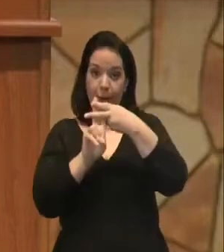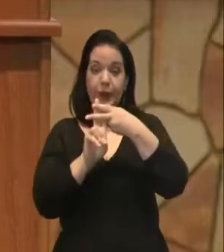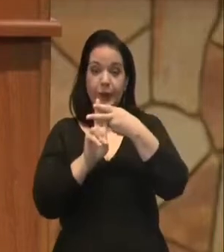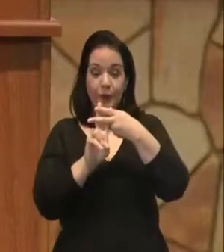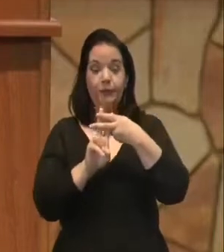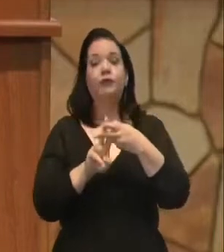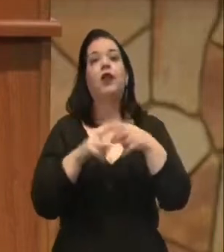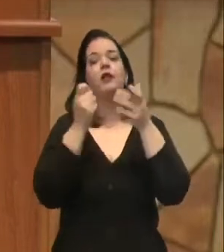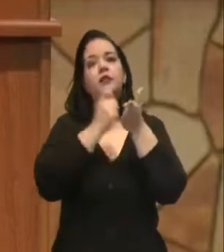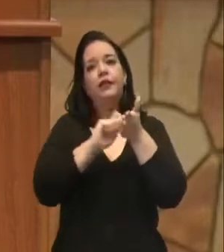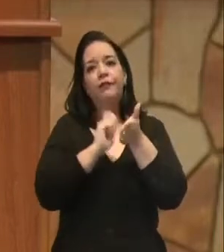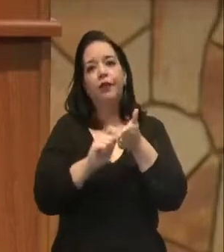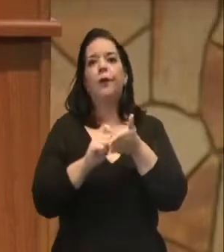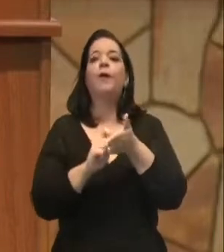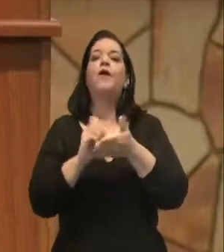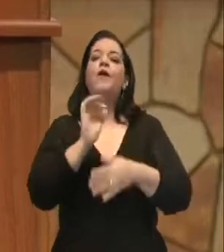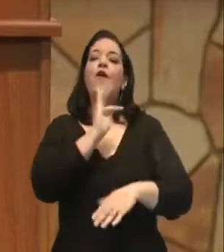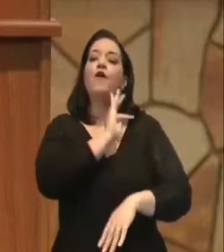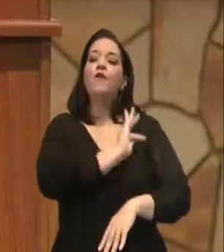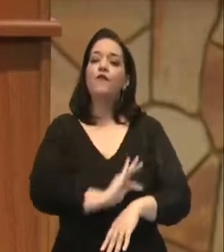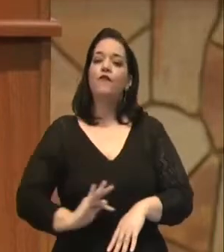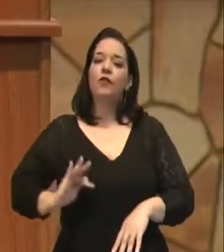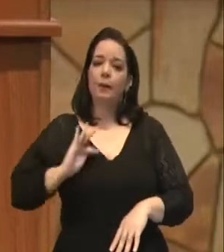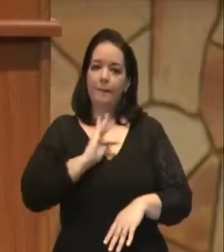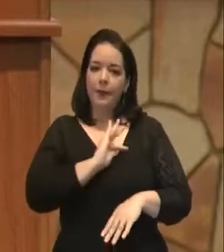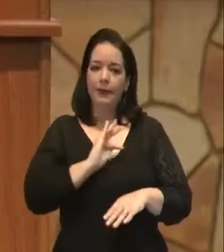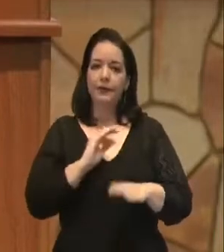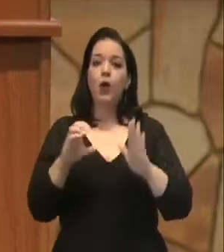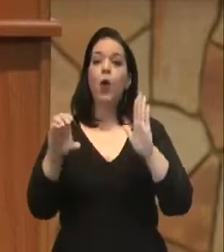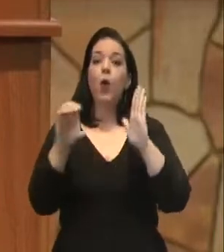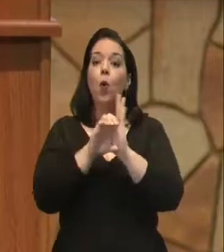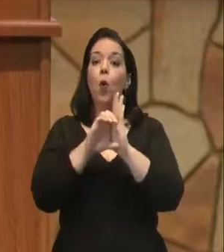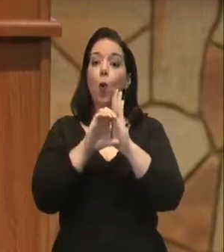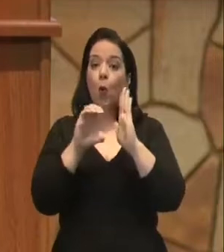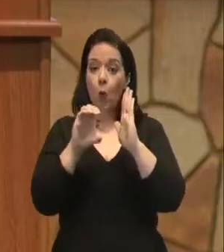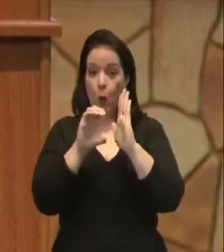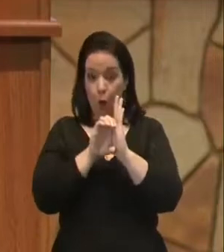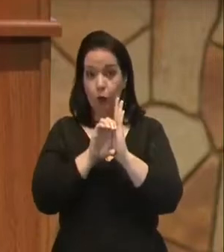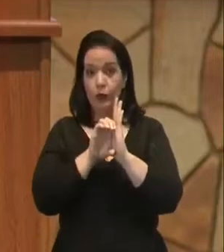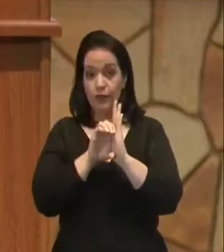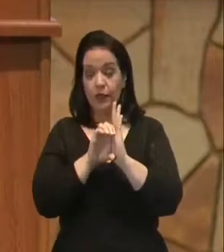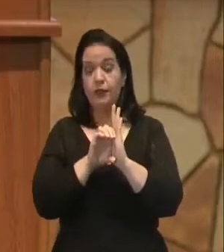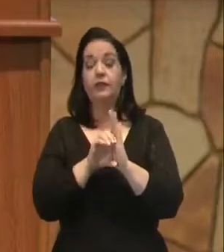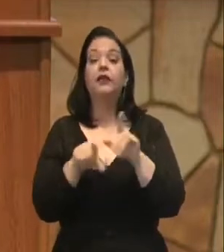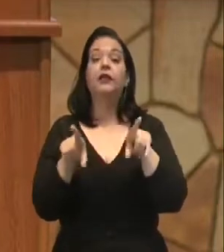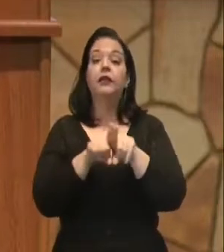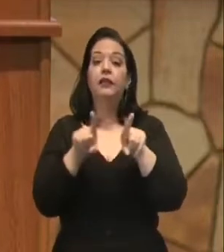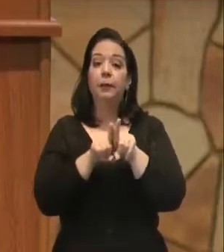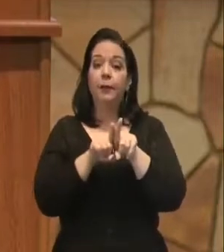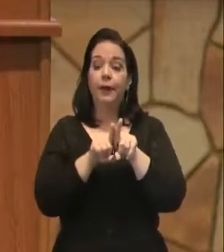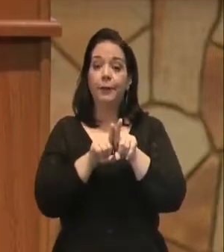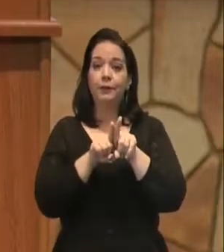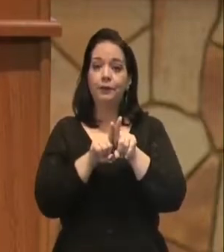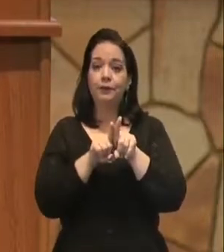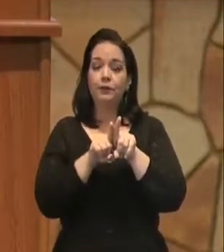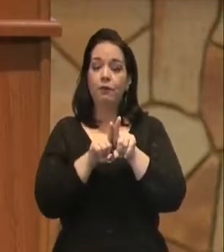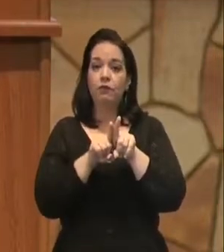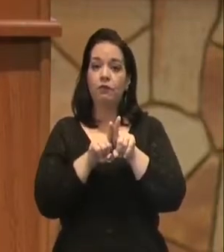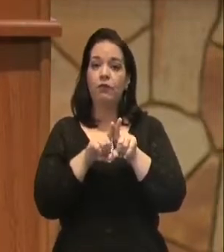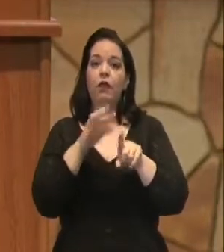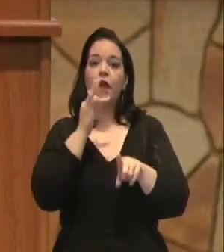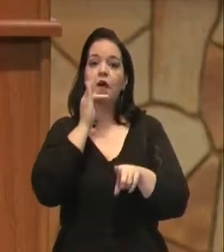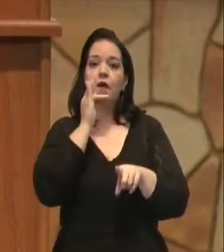Filipenses, Colossenses, que nós vamos estudar nesses dias, e mais a carta de Filemão, a pequena carta de